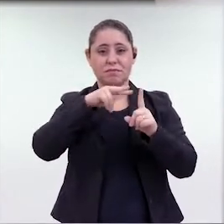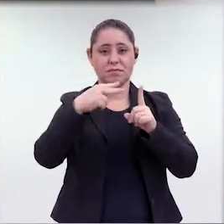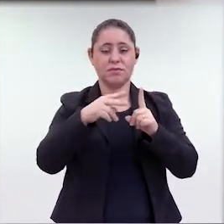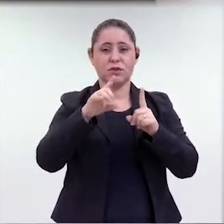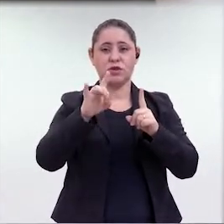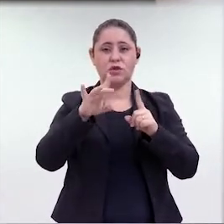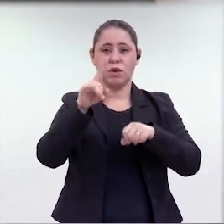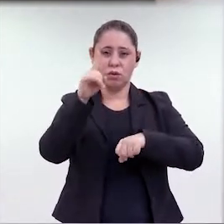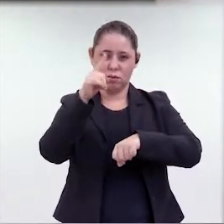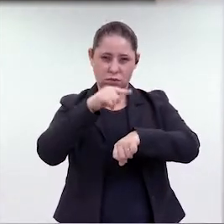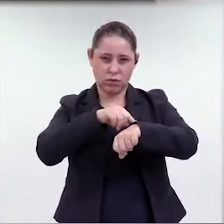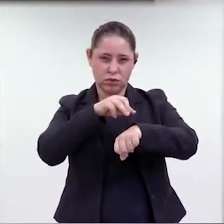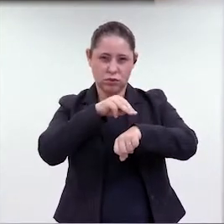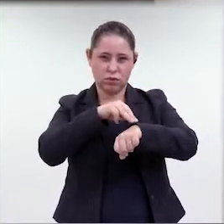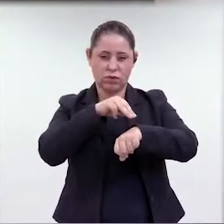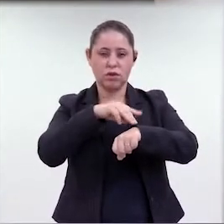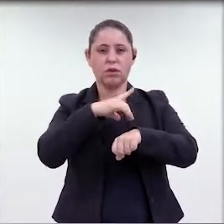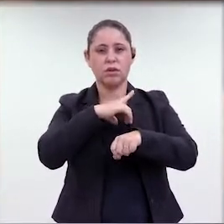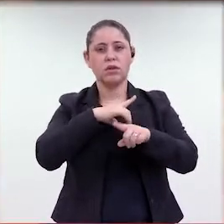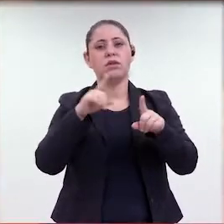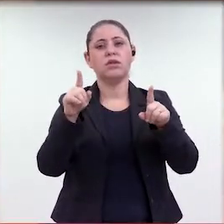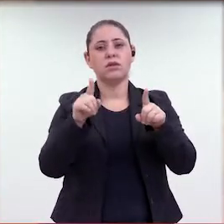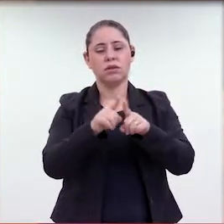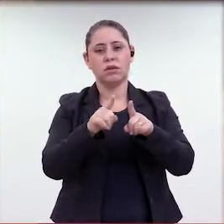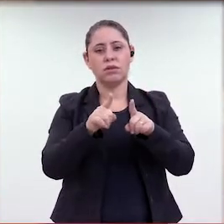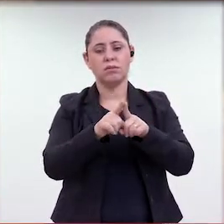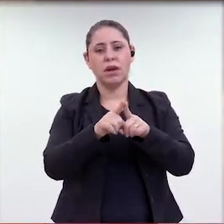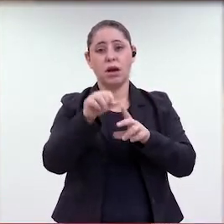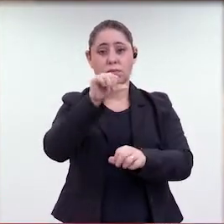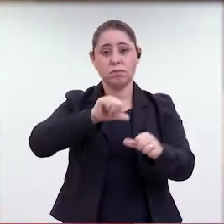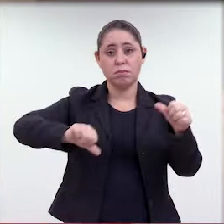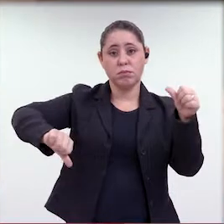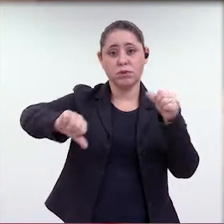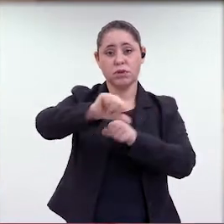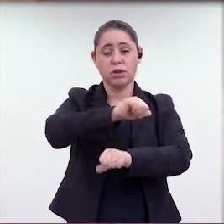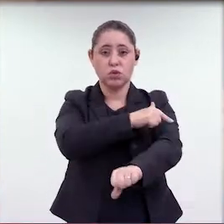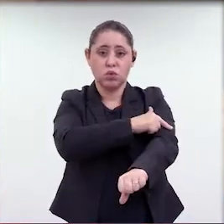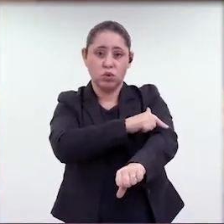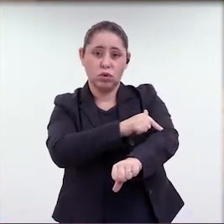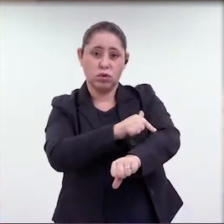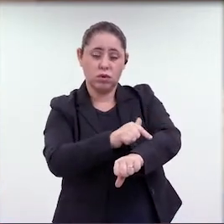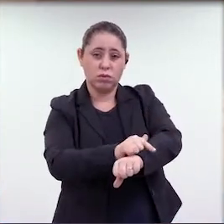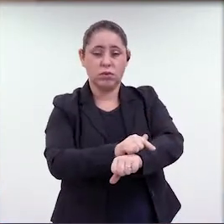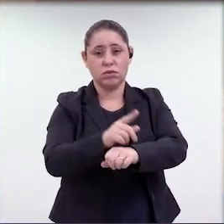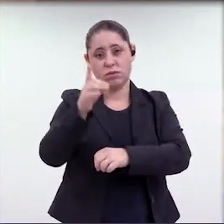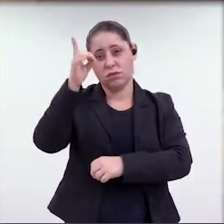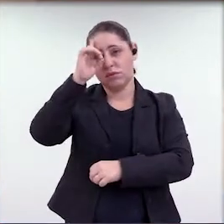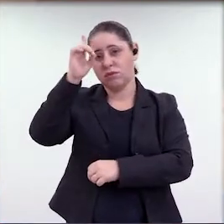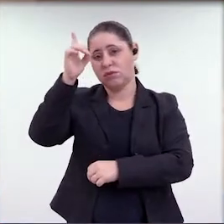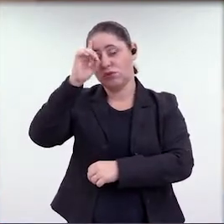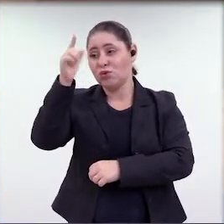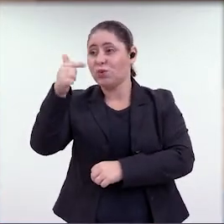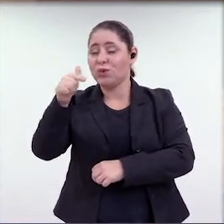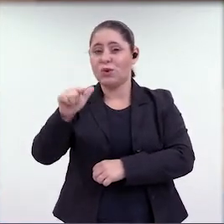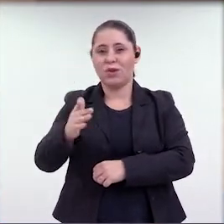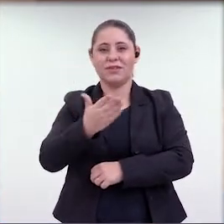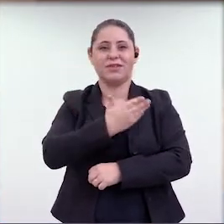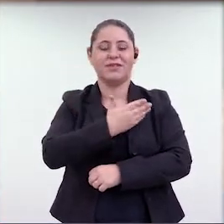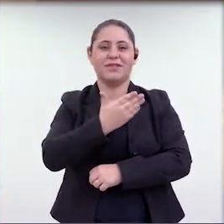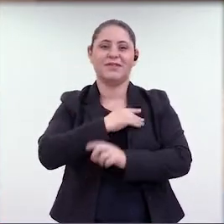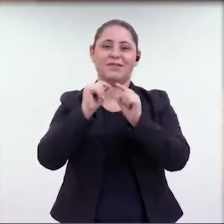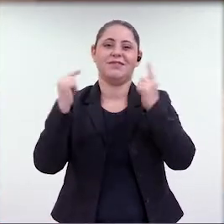só um minutinho, porque nós temos também as mudanças de comportamento e de rotina de mais um colega lá da